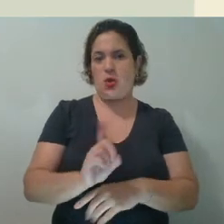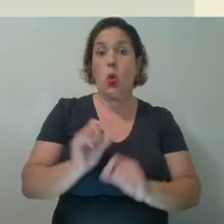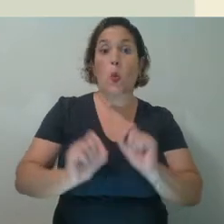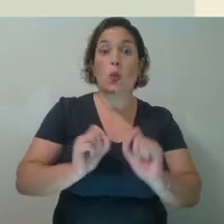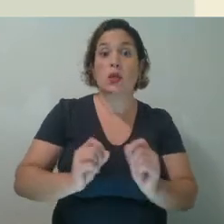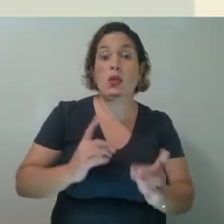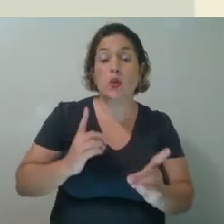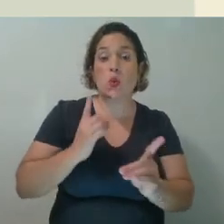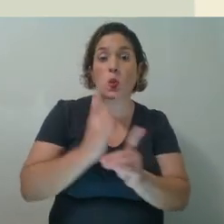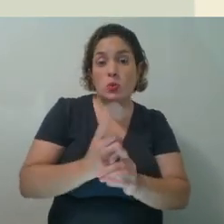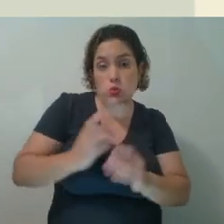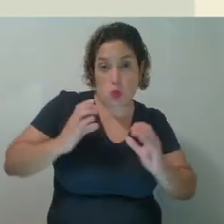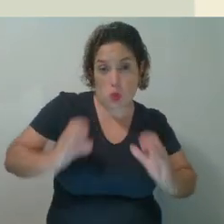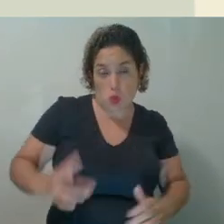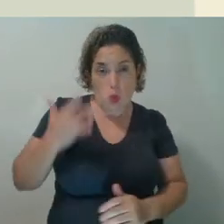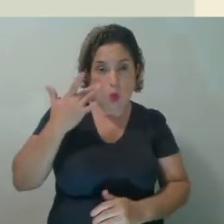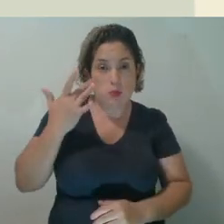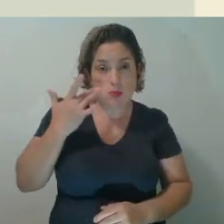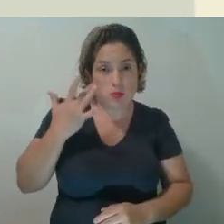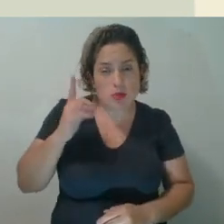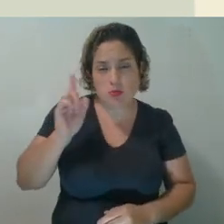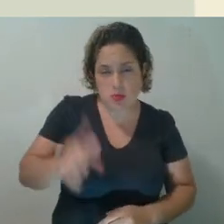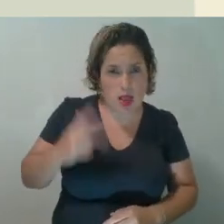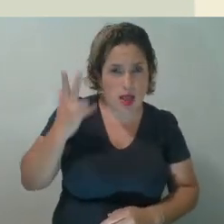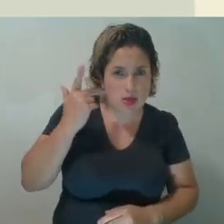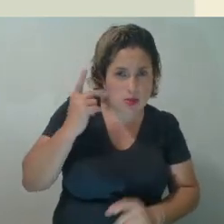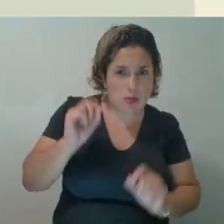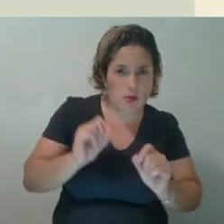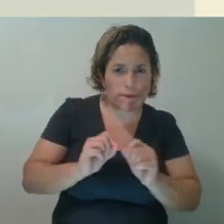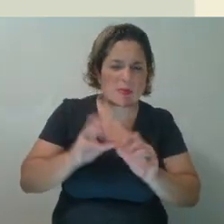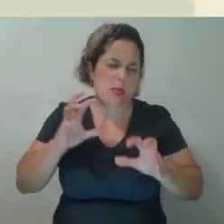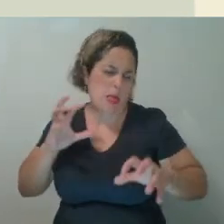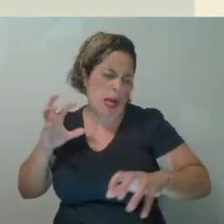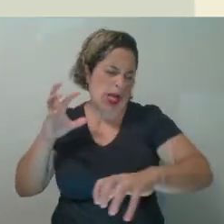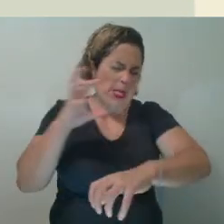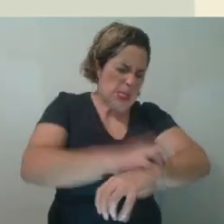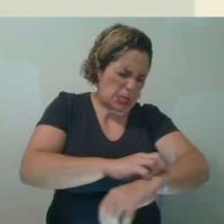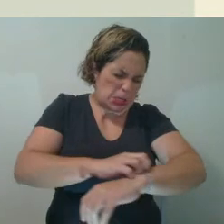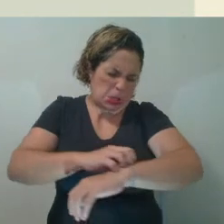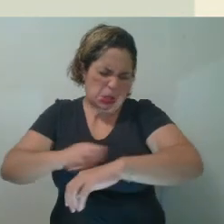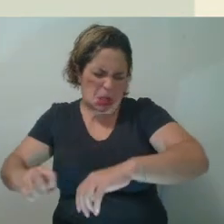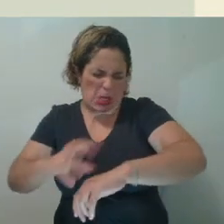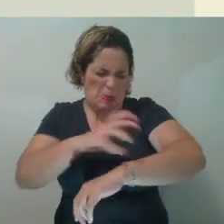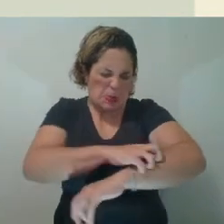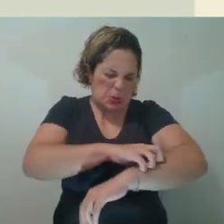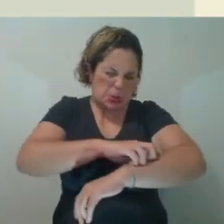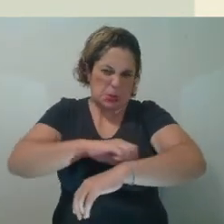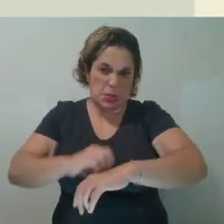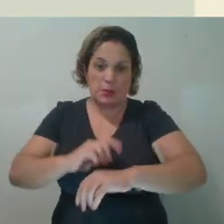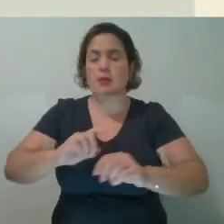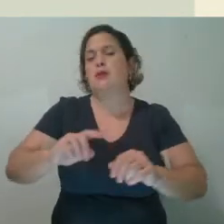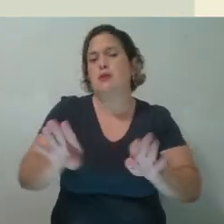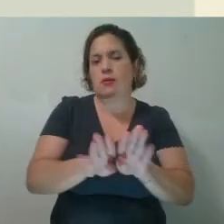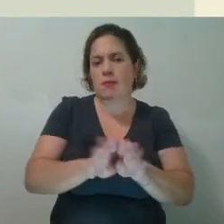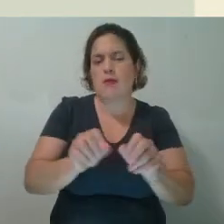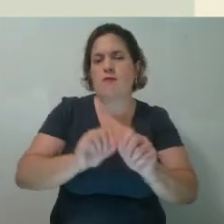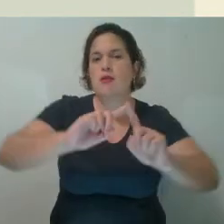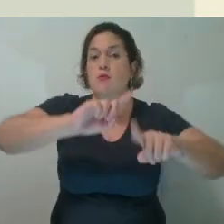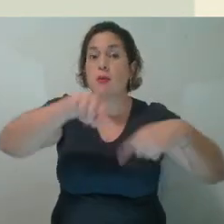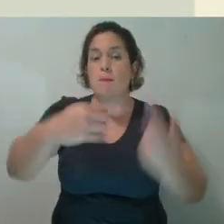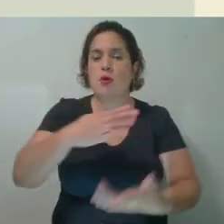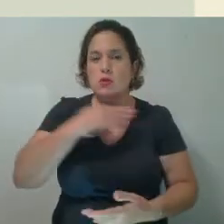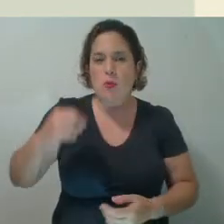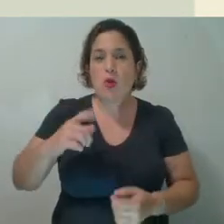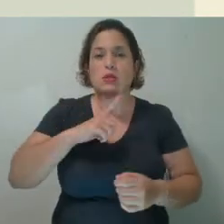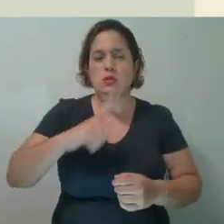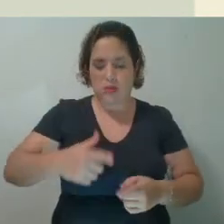achados macroscópicos na necrópsia mais comuns foram avulsão de pele, remoção do mesentério pós-mortem, com o intestino intacto,